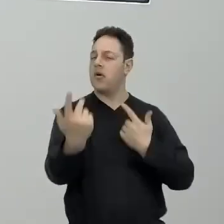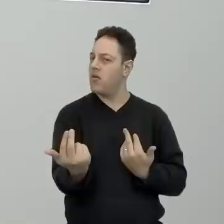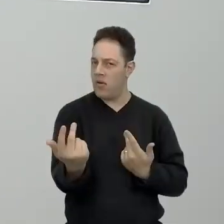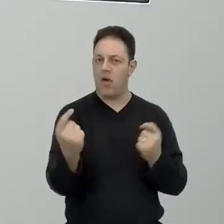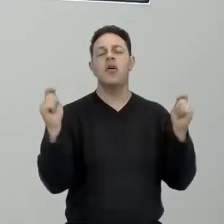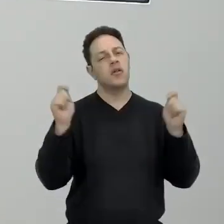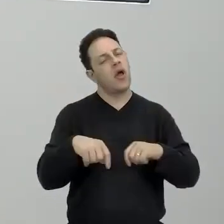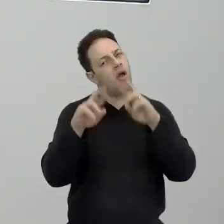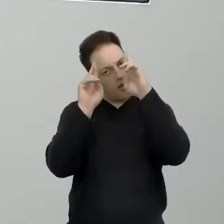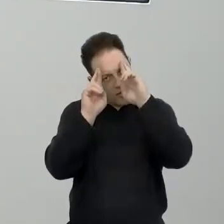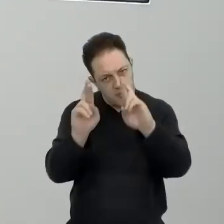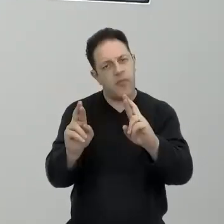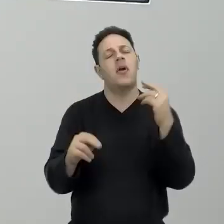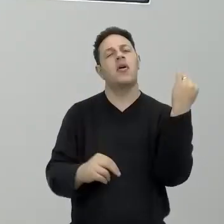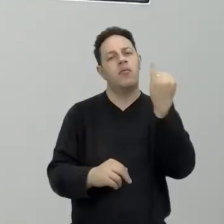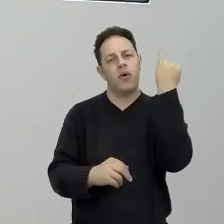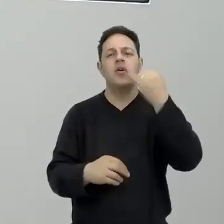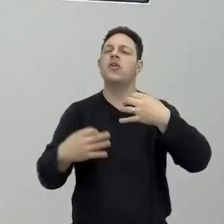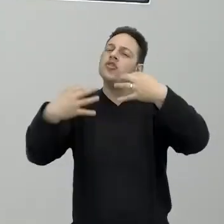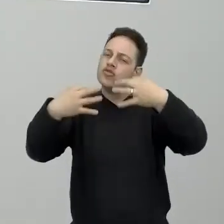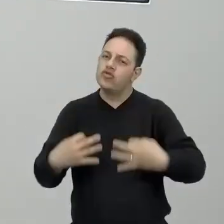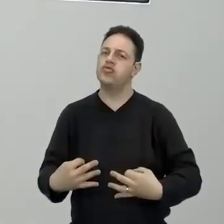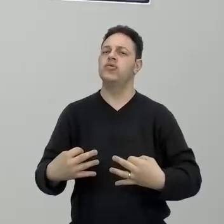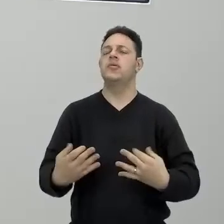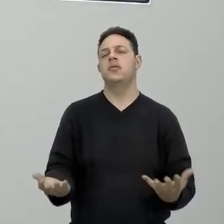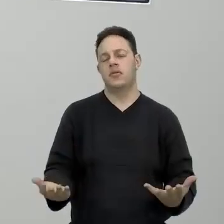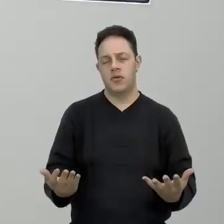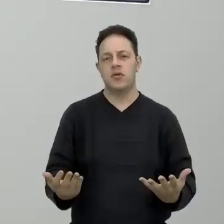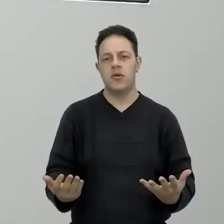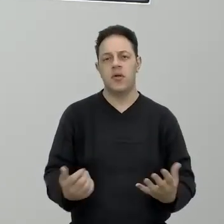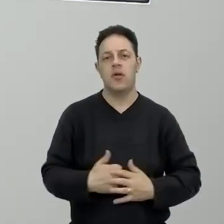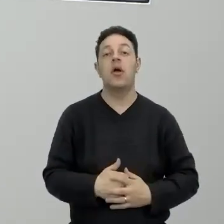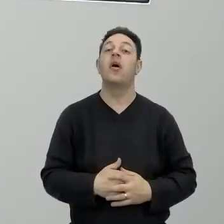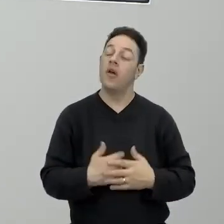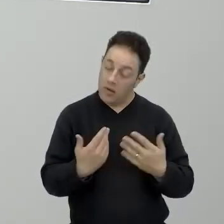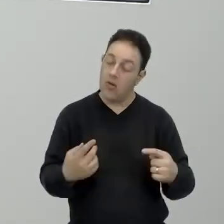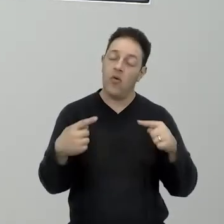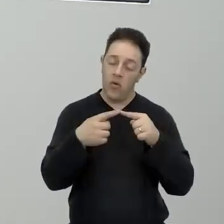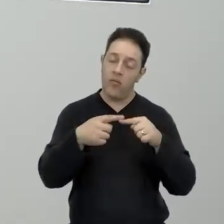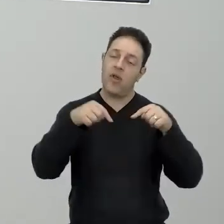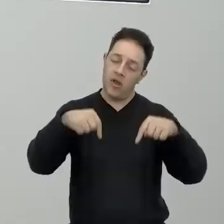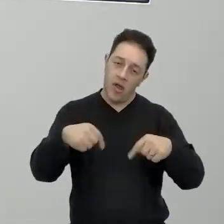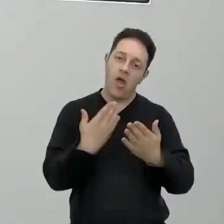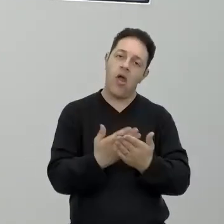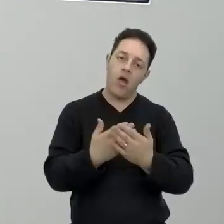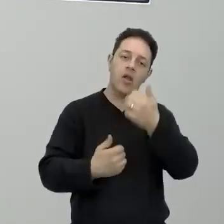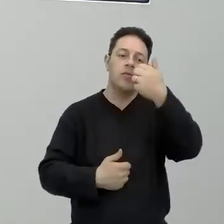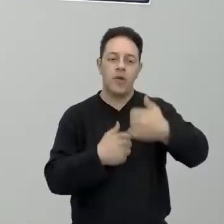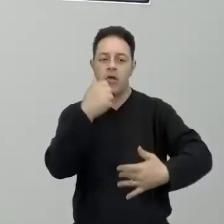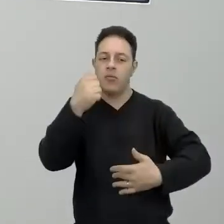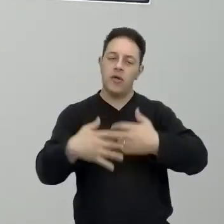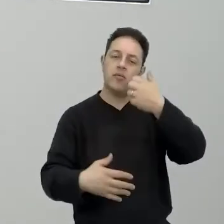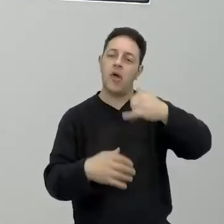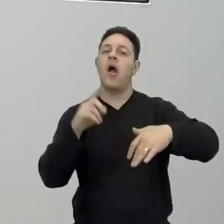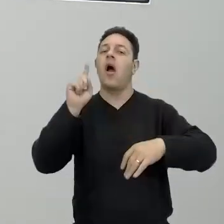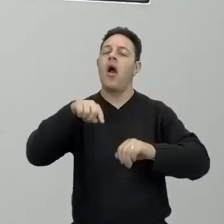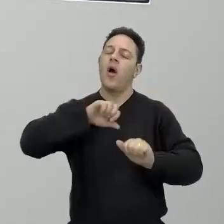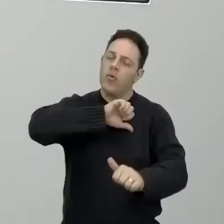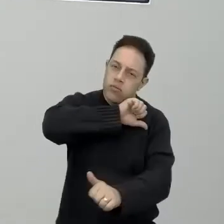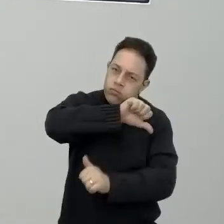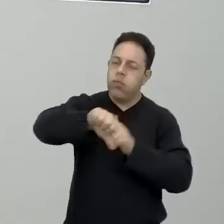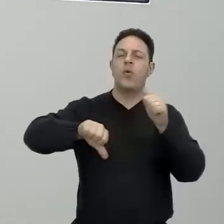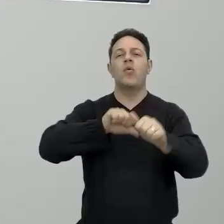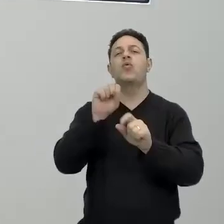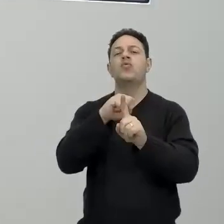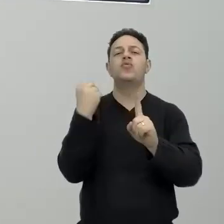desse respeito, da justiça, né? Então é disso que nós estamos falando de uma mudança